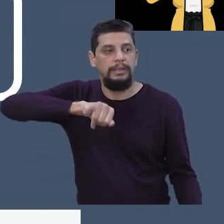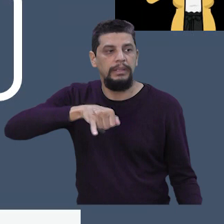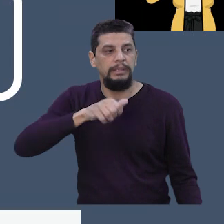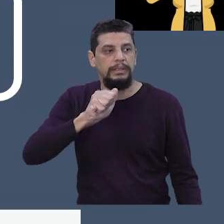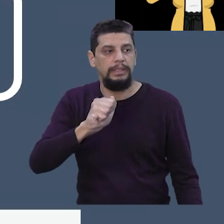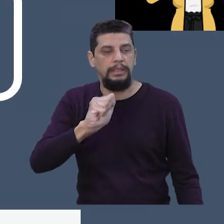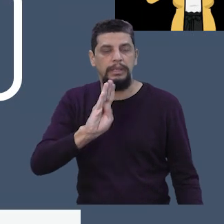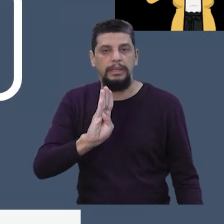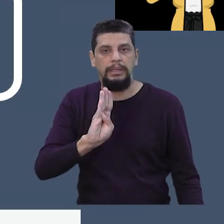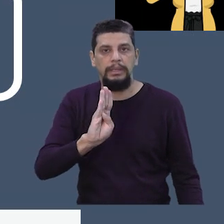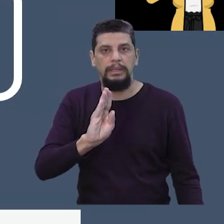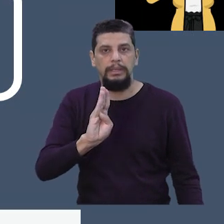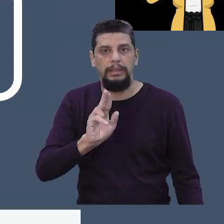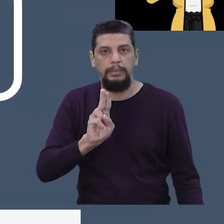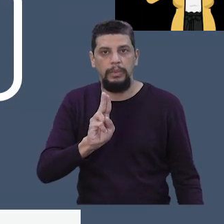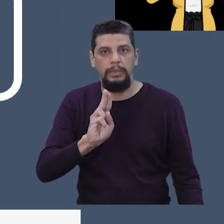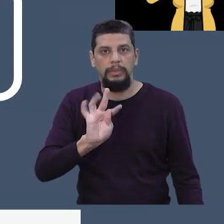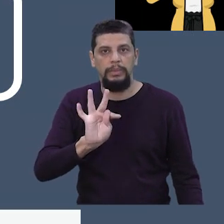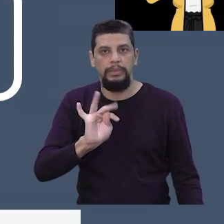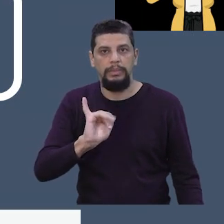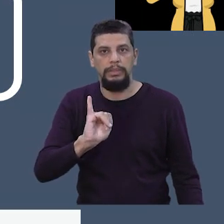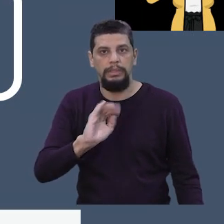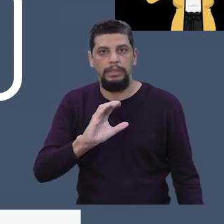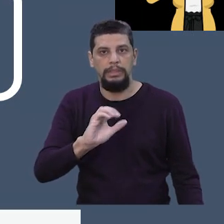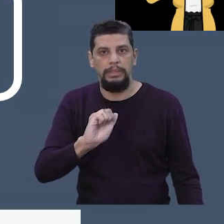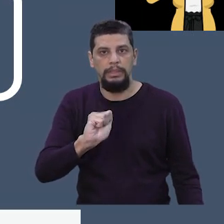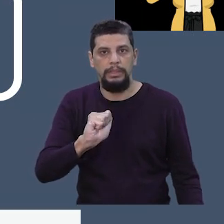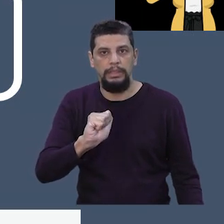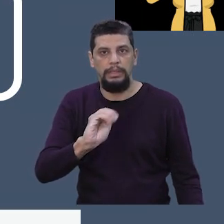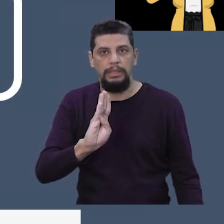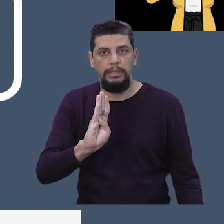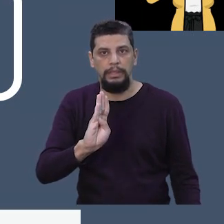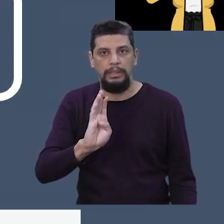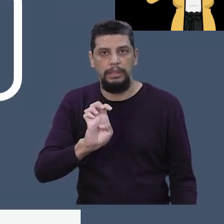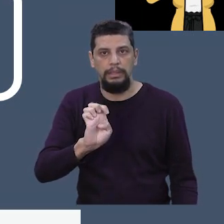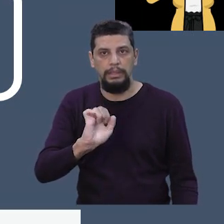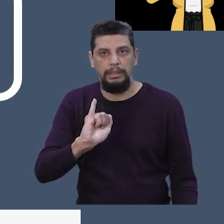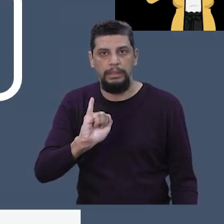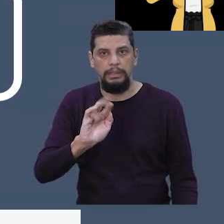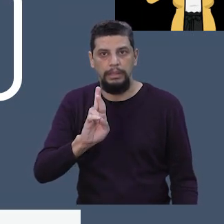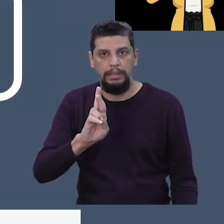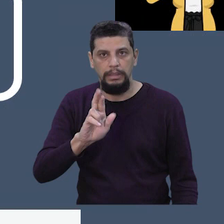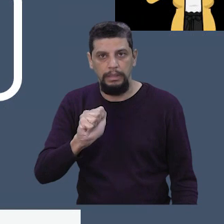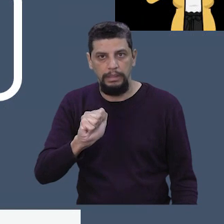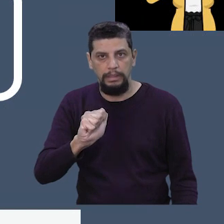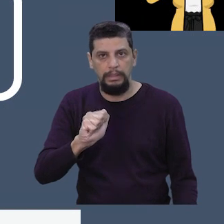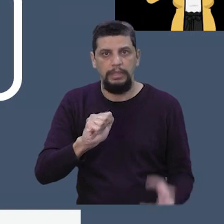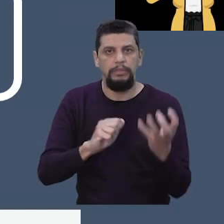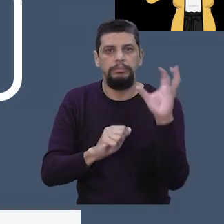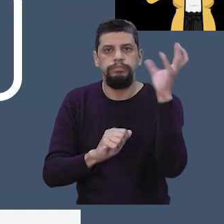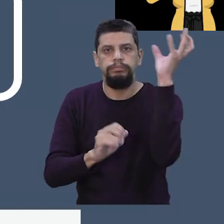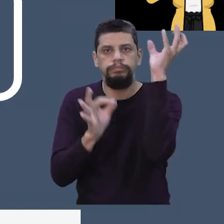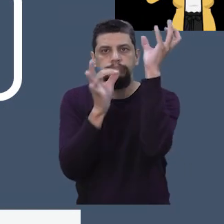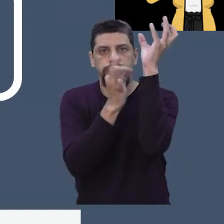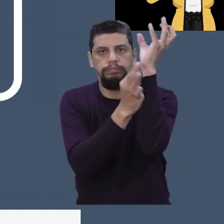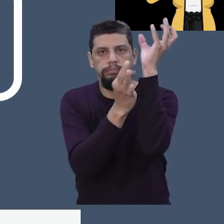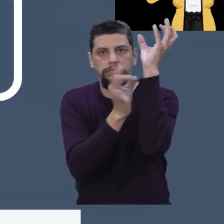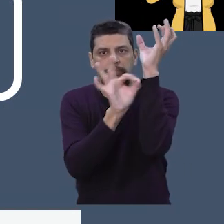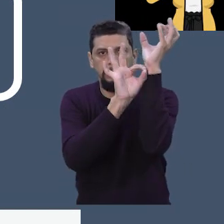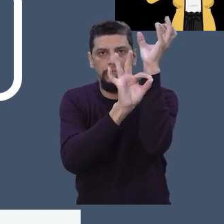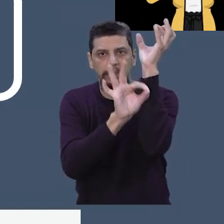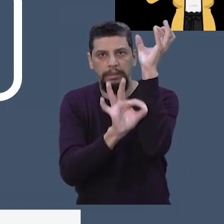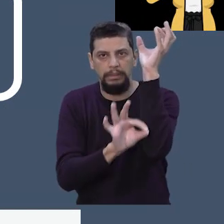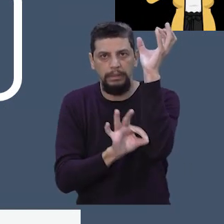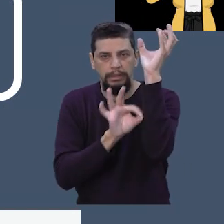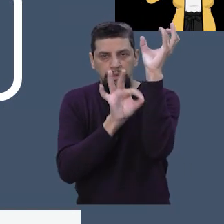está escrito jabuticabeira. A jabuticabeira é uma árvore linda, cheia de pontinhos pretos que é a